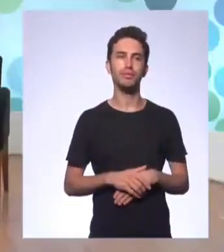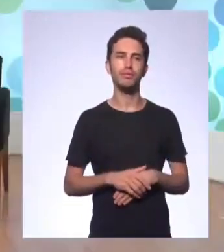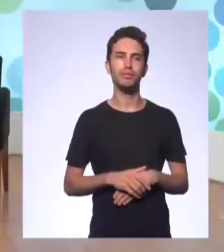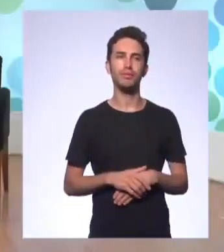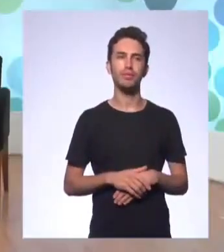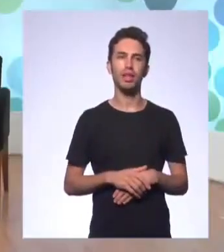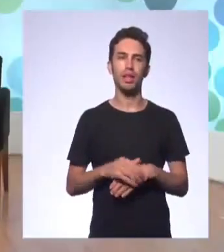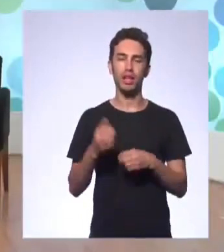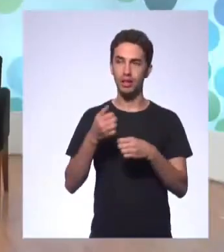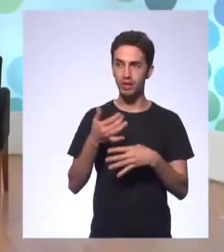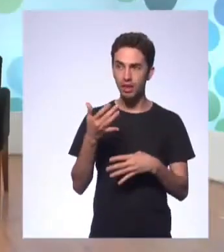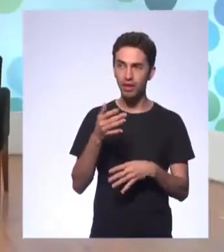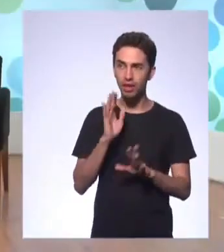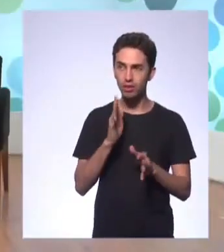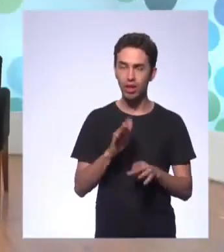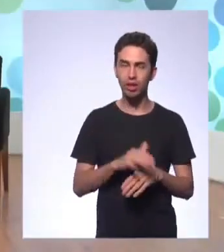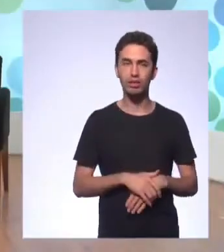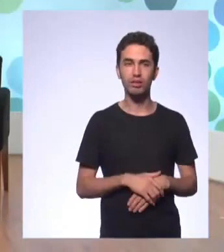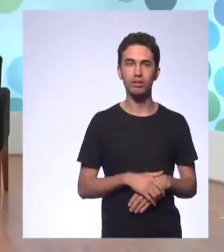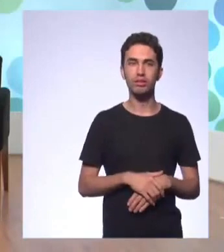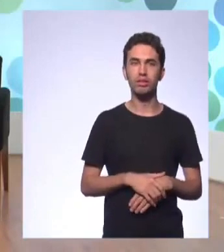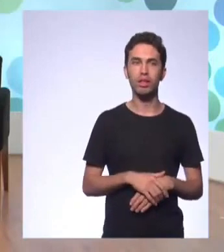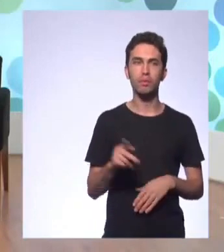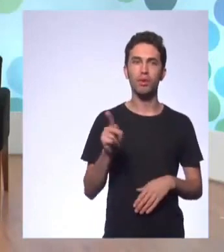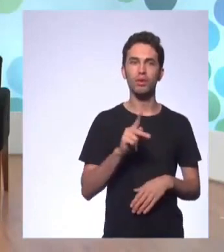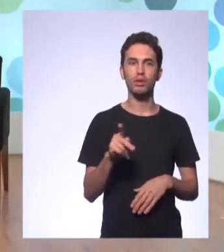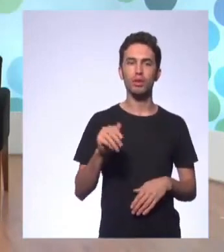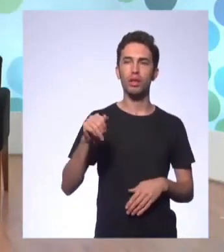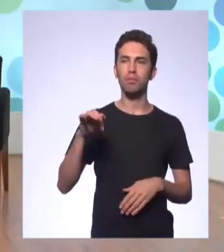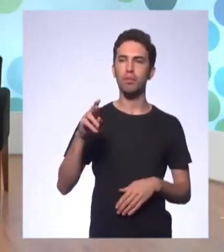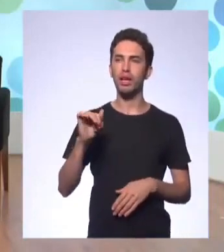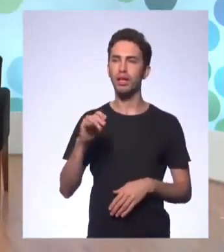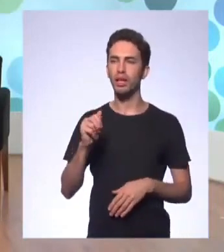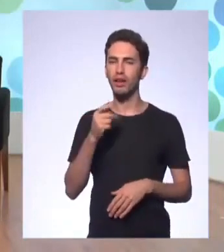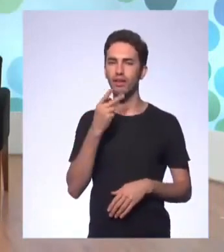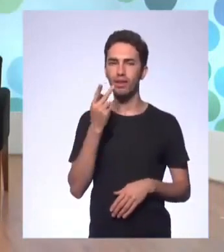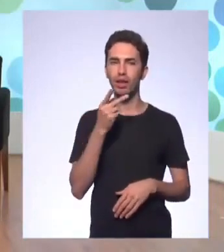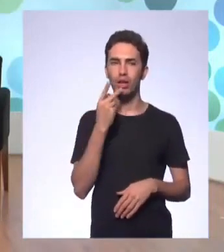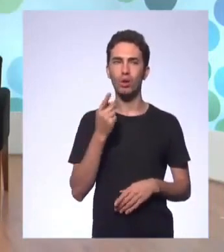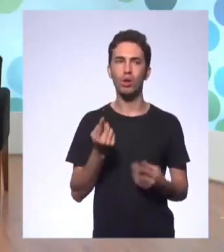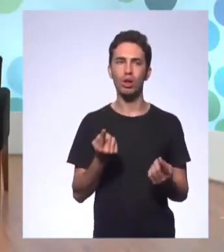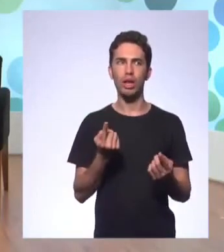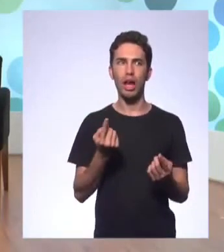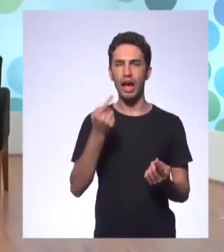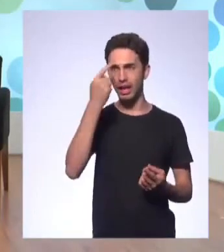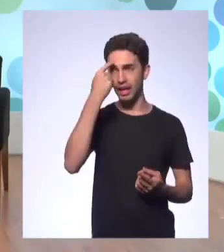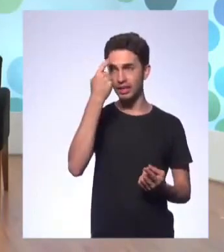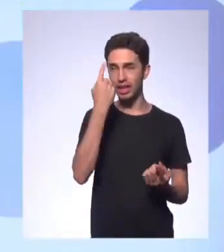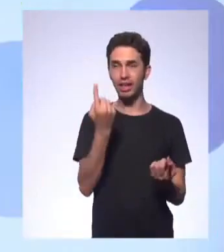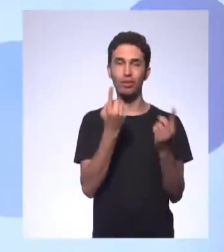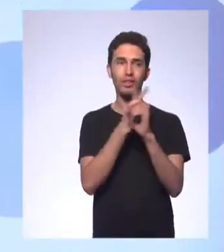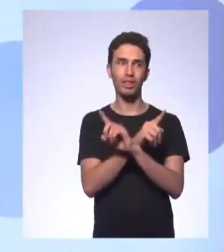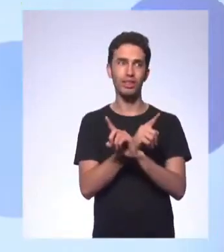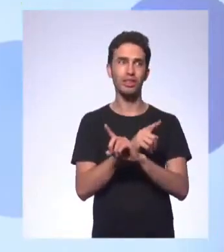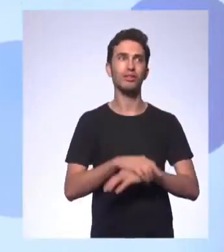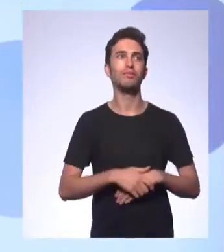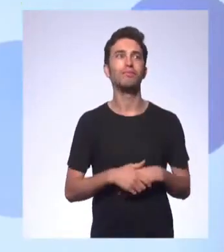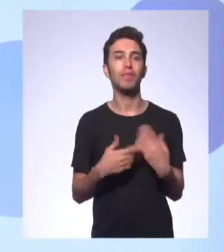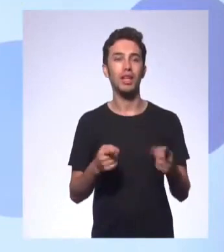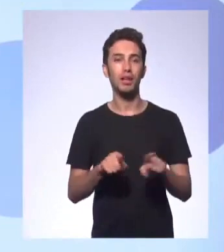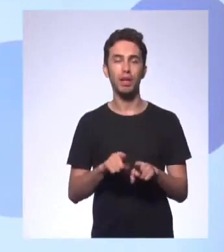alguma coisa, prof? Já? Eles colocaram aqui, a professora Maria Mercê colocou contradição de ideias, a professora